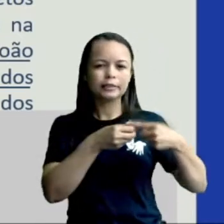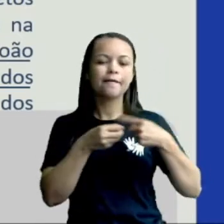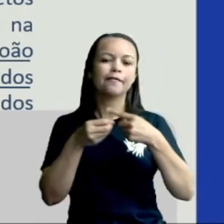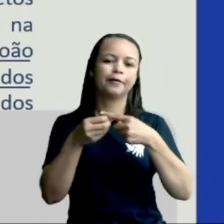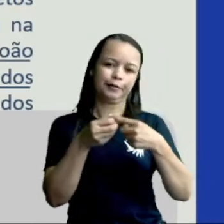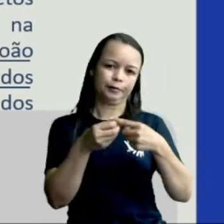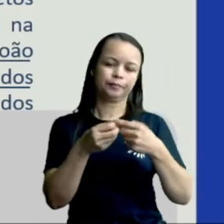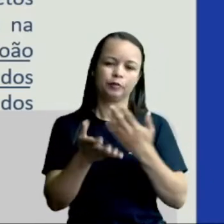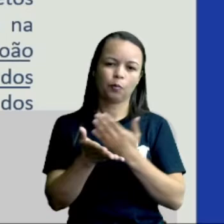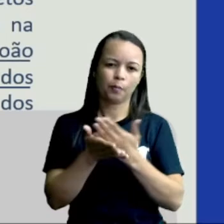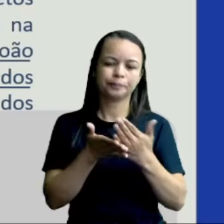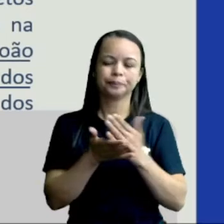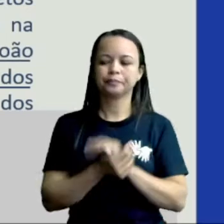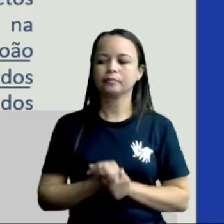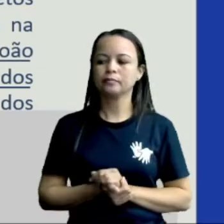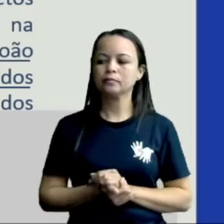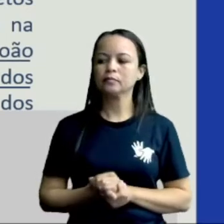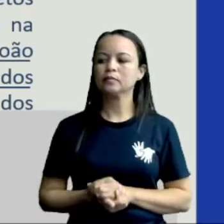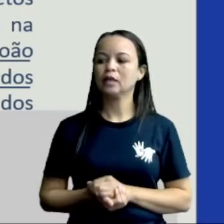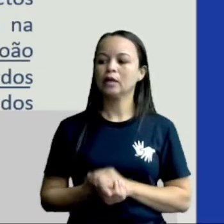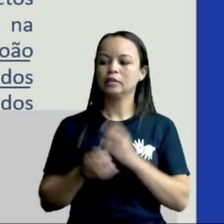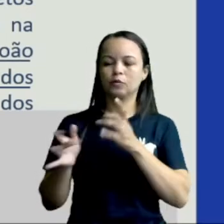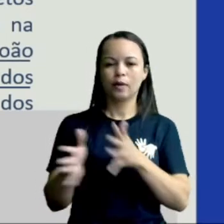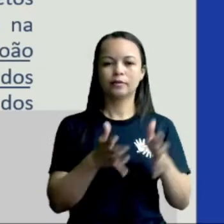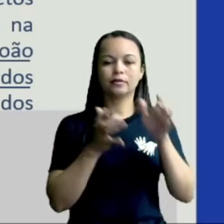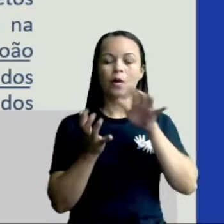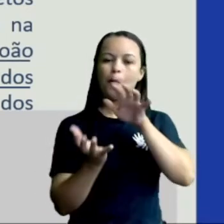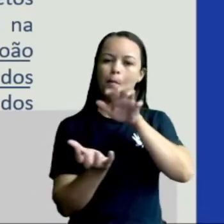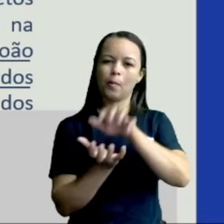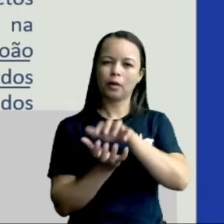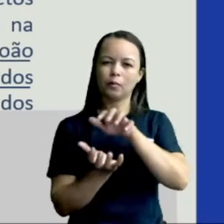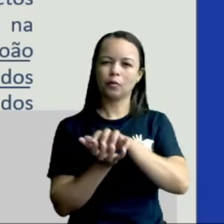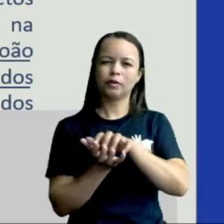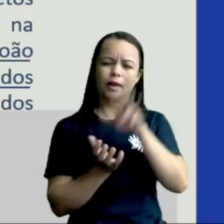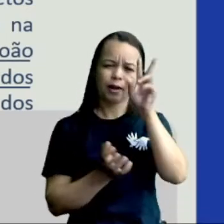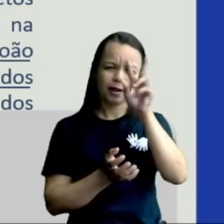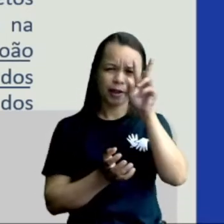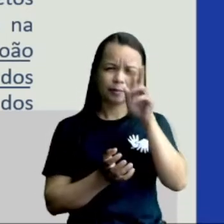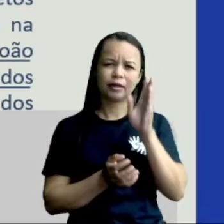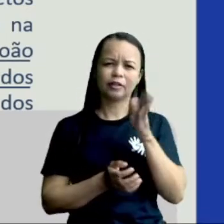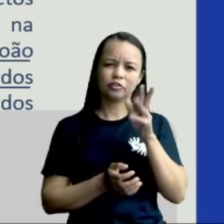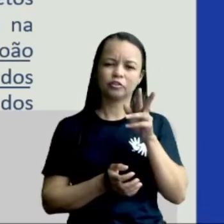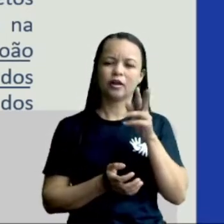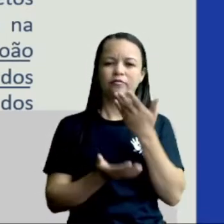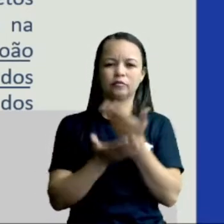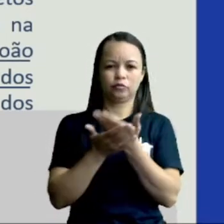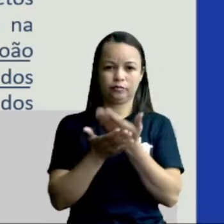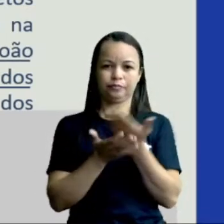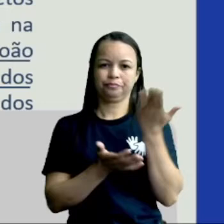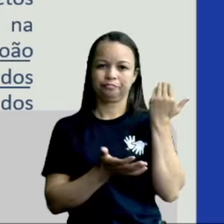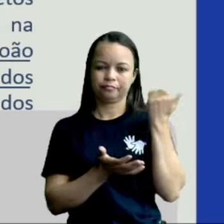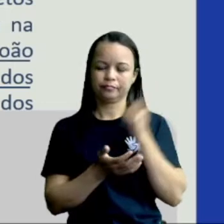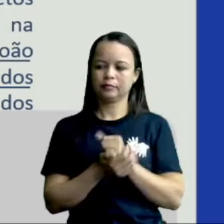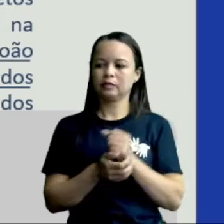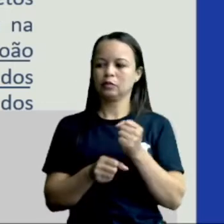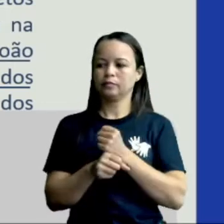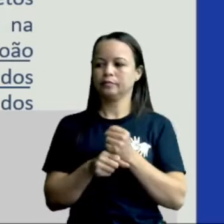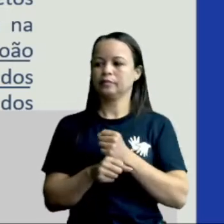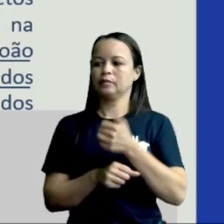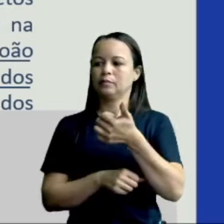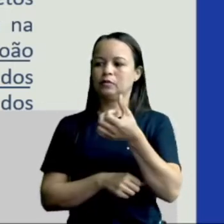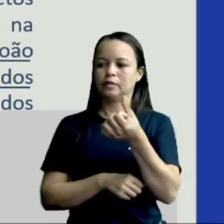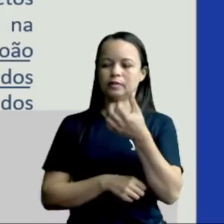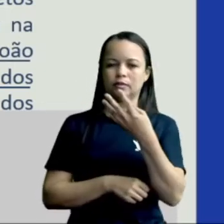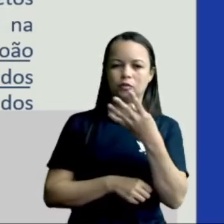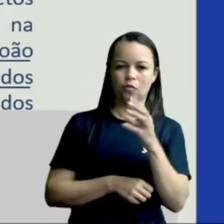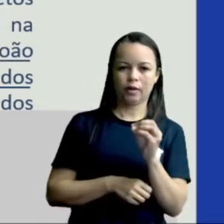A insurreição pernambucana, lembra, a gente viu isso na aula passada, ocorreu entre as décadas de 1640